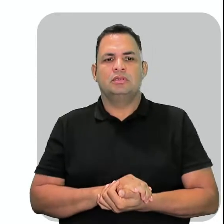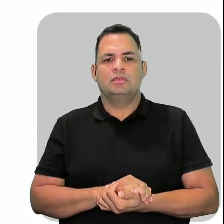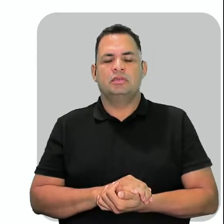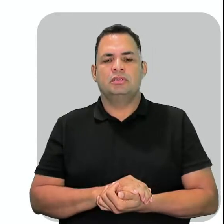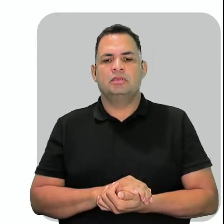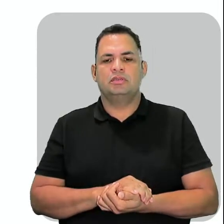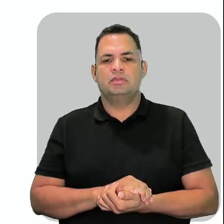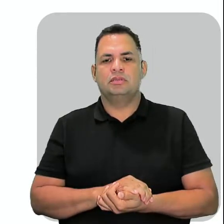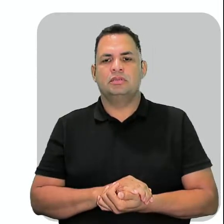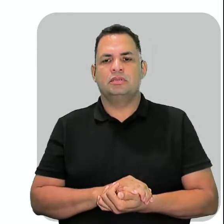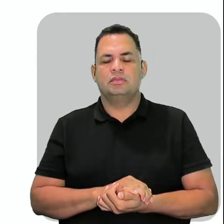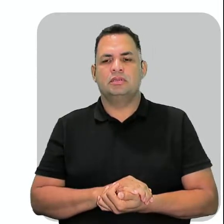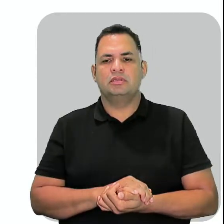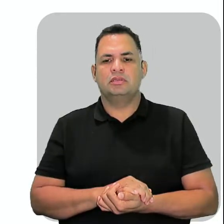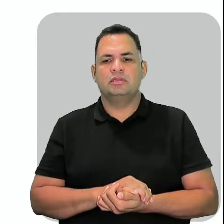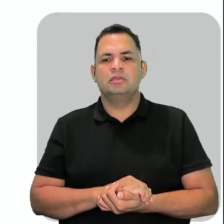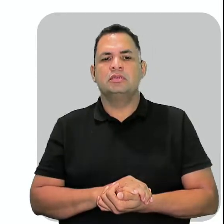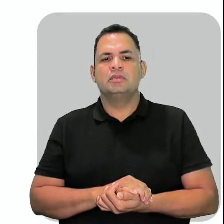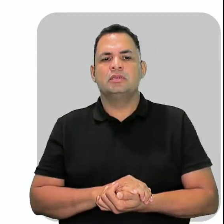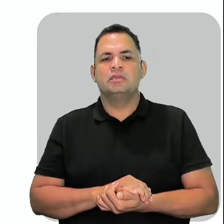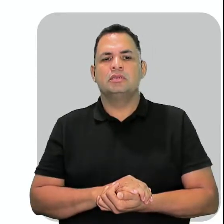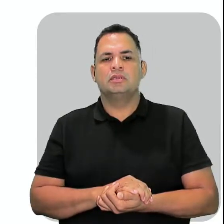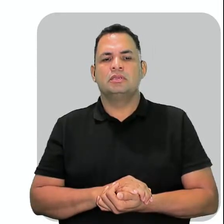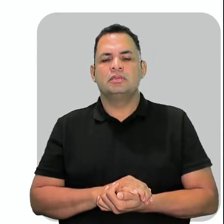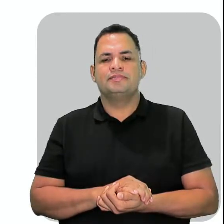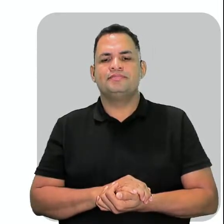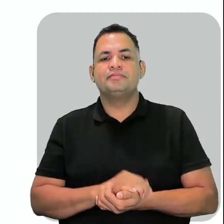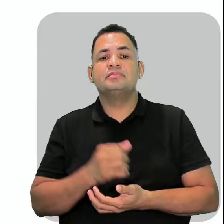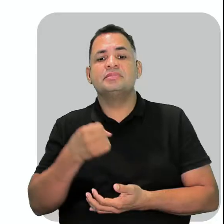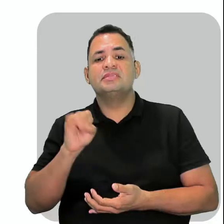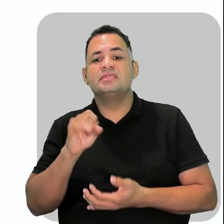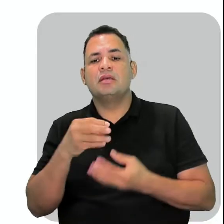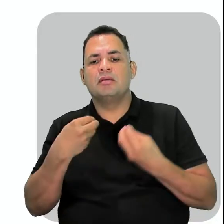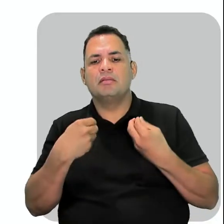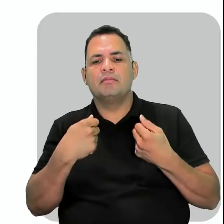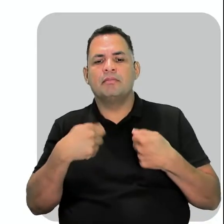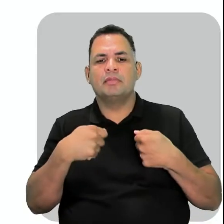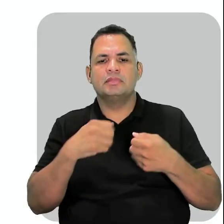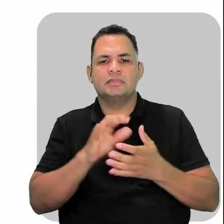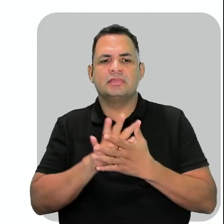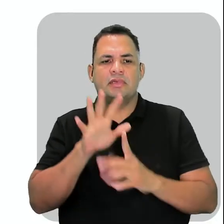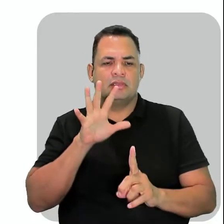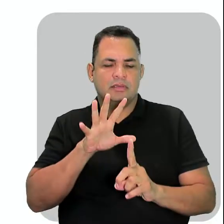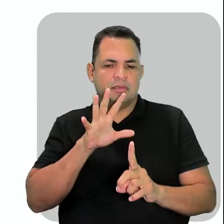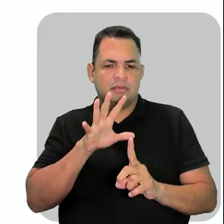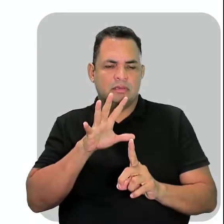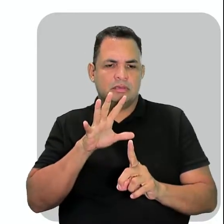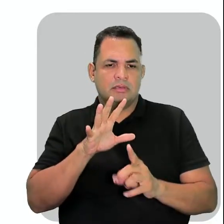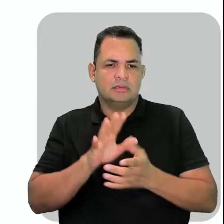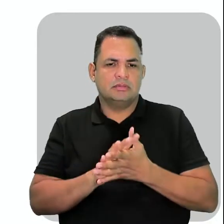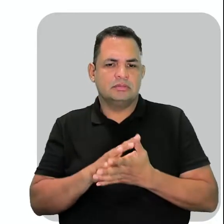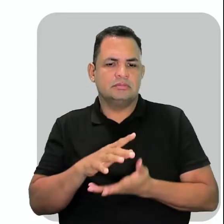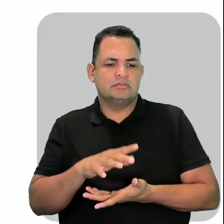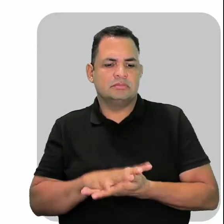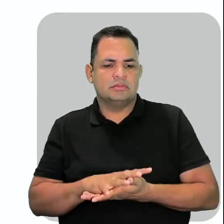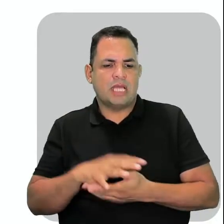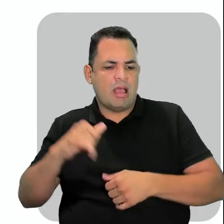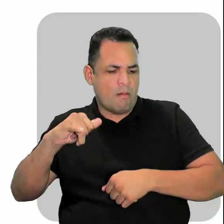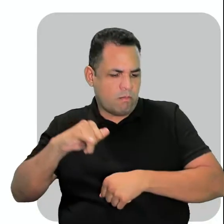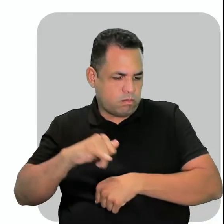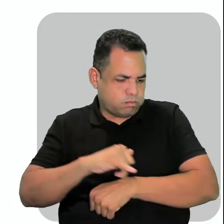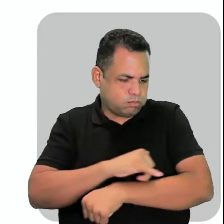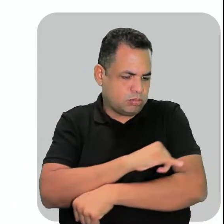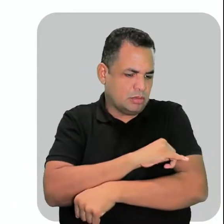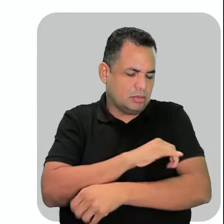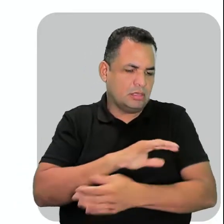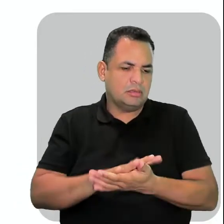imunológico. Então, professor, o aminoácido, se eu tiver carência ou excesso, ele vai influenciar em eu estar ganhando peso ou